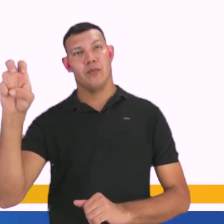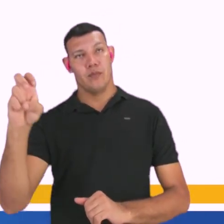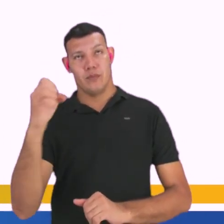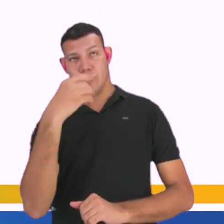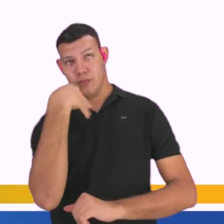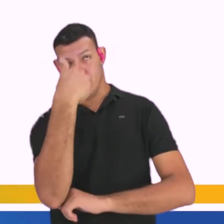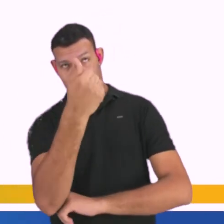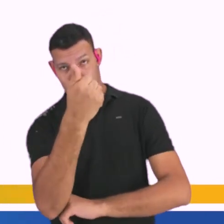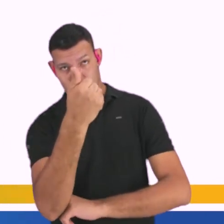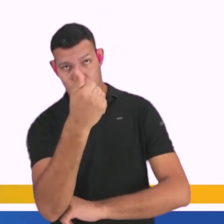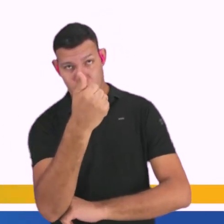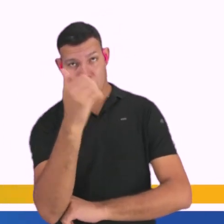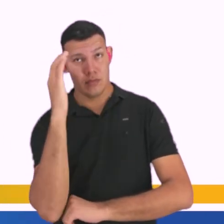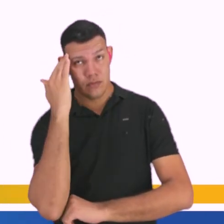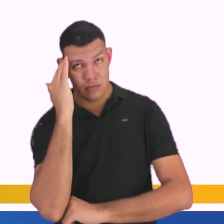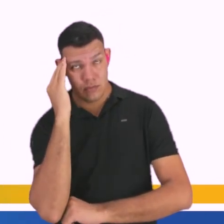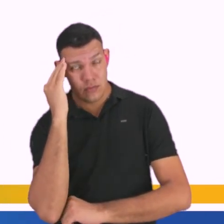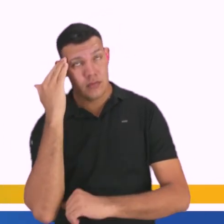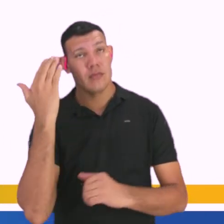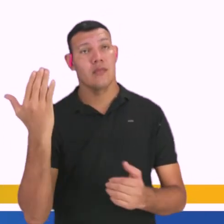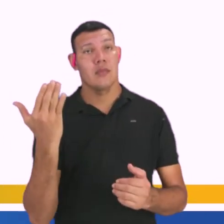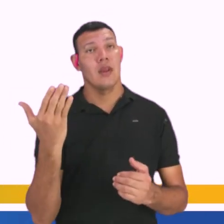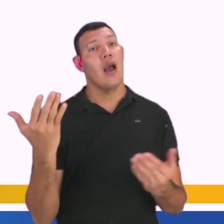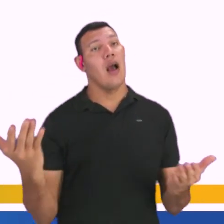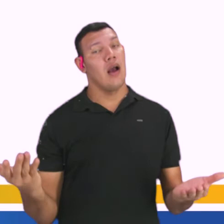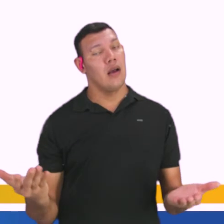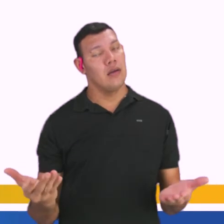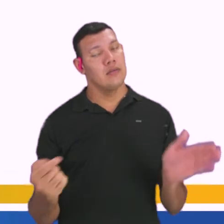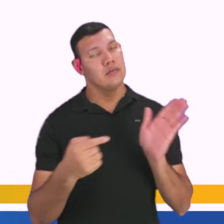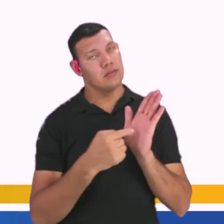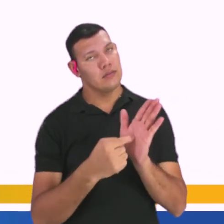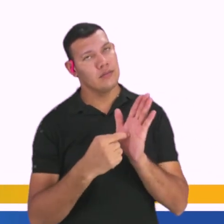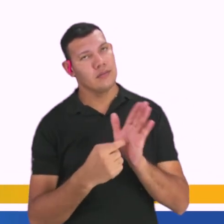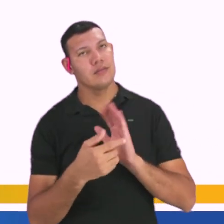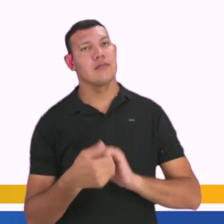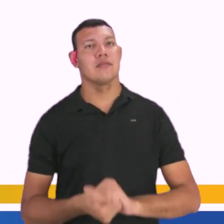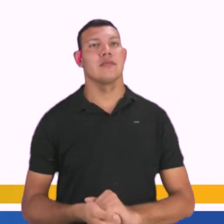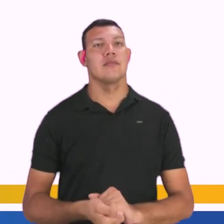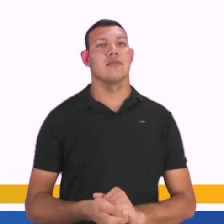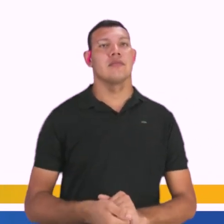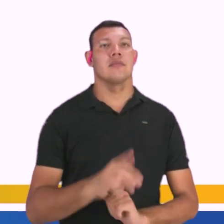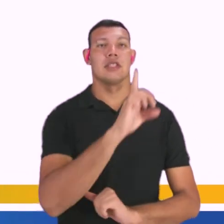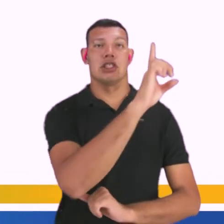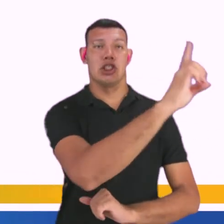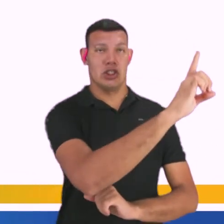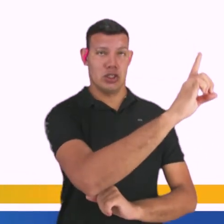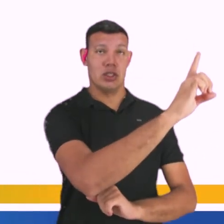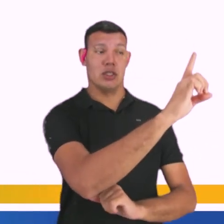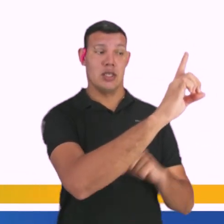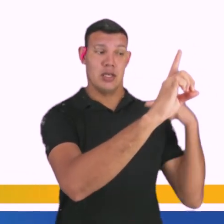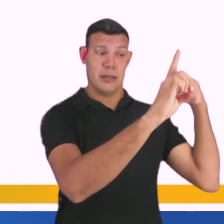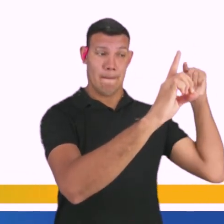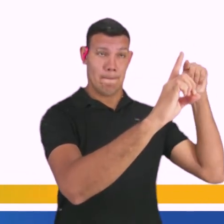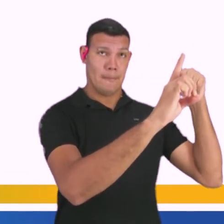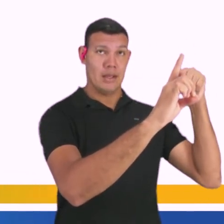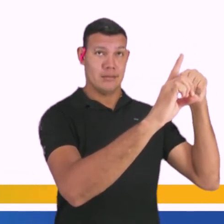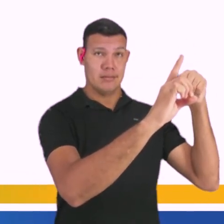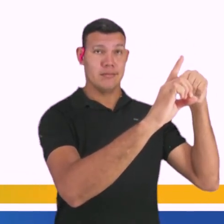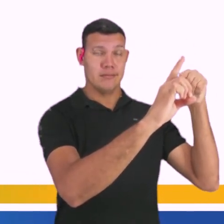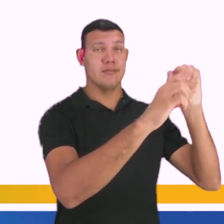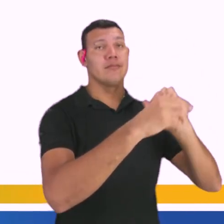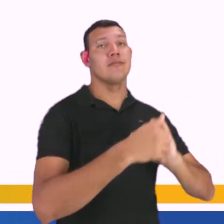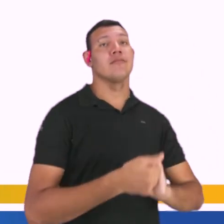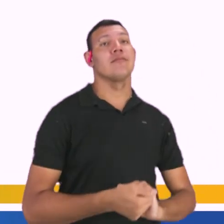tudo bem gente até aqui Então nesse caso eu vou lá no determinante na